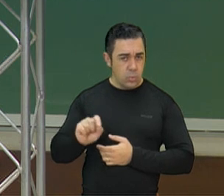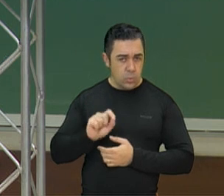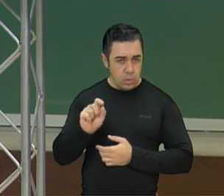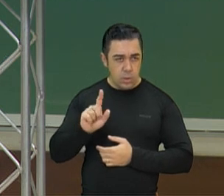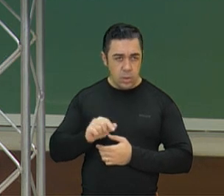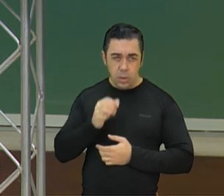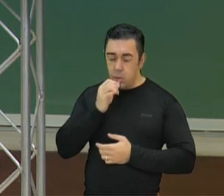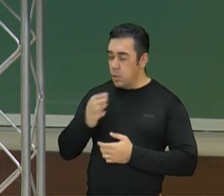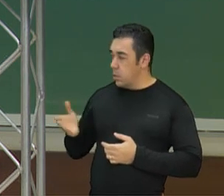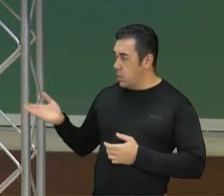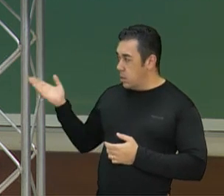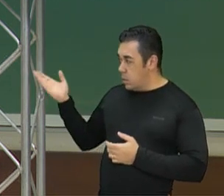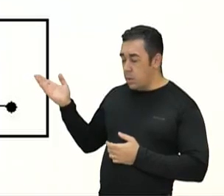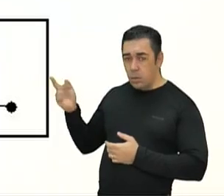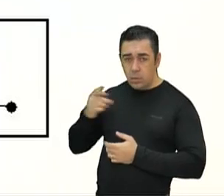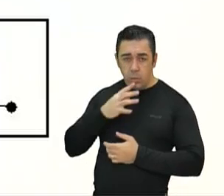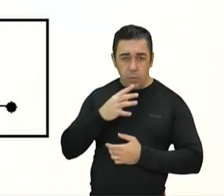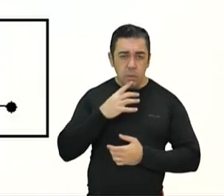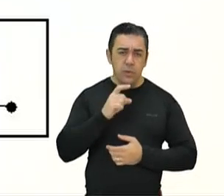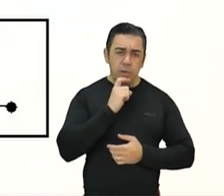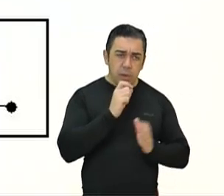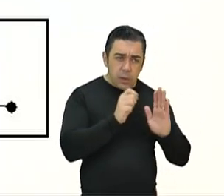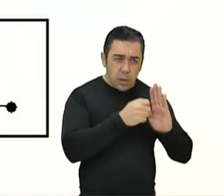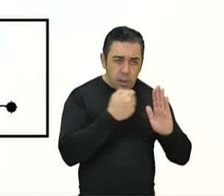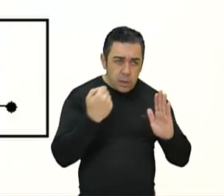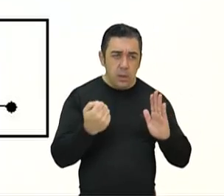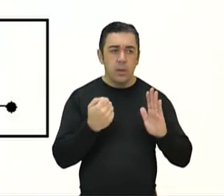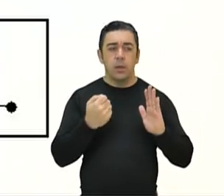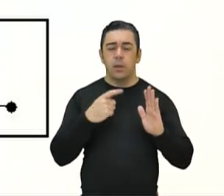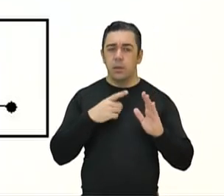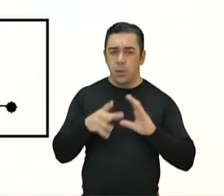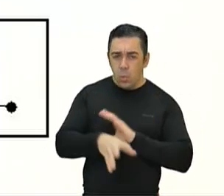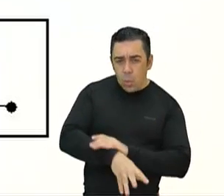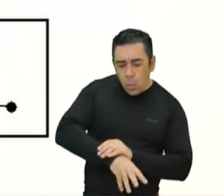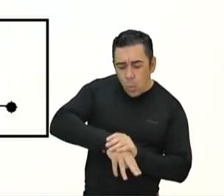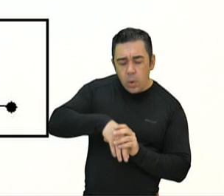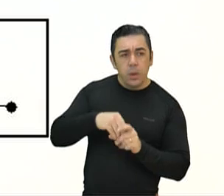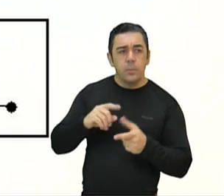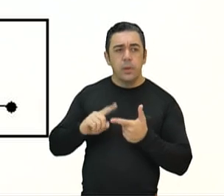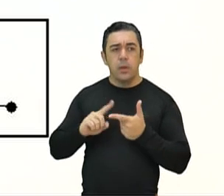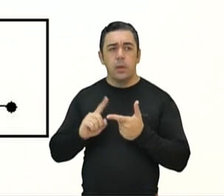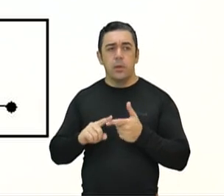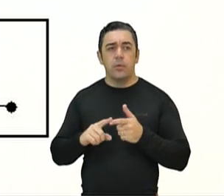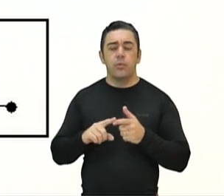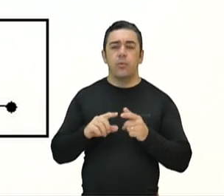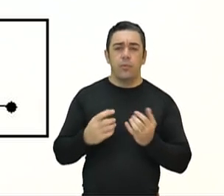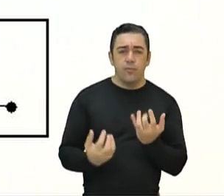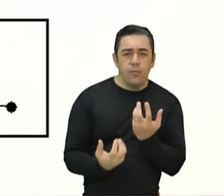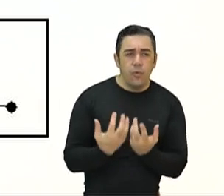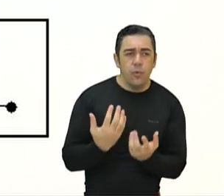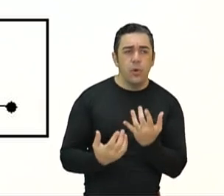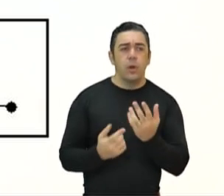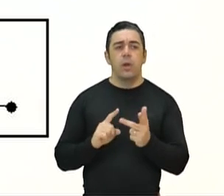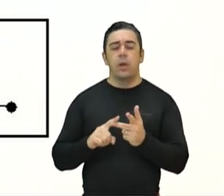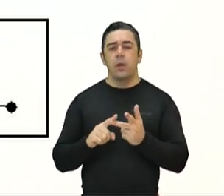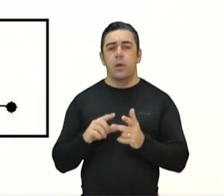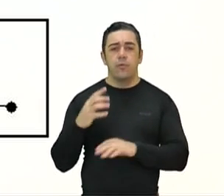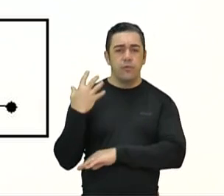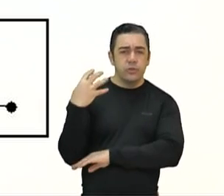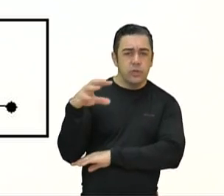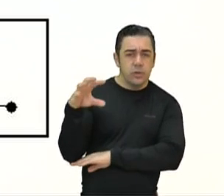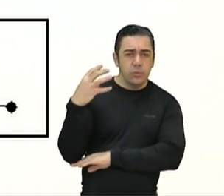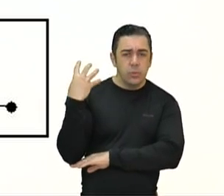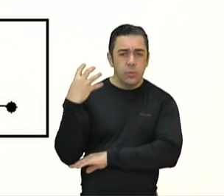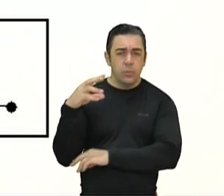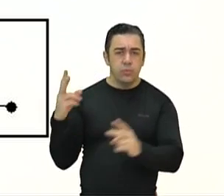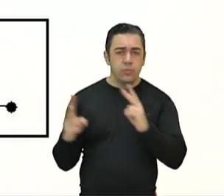esses eletrodomésticos aqui. No caso, uma geladeira, né? O fogão elétrico, ventilador,